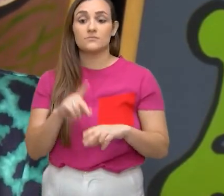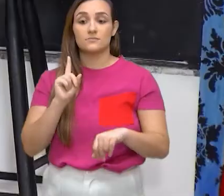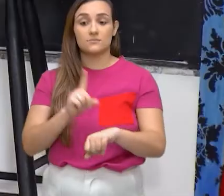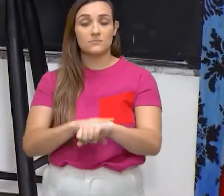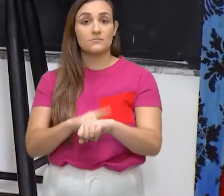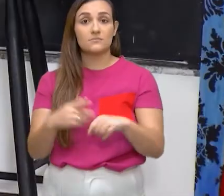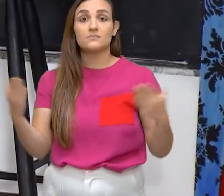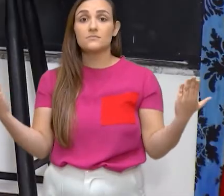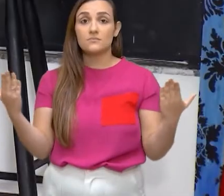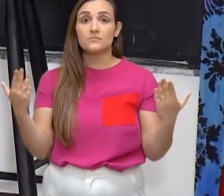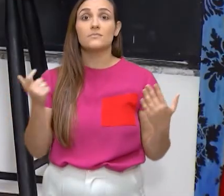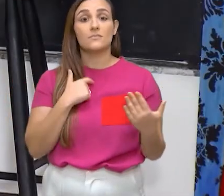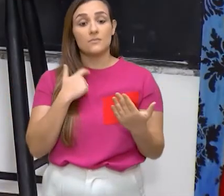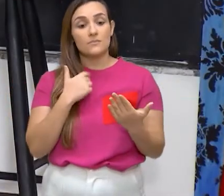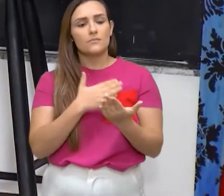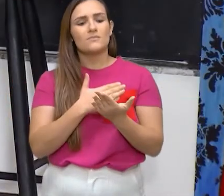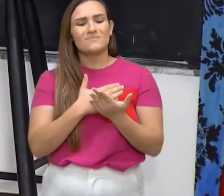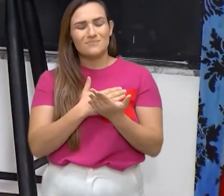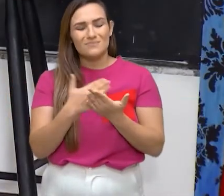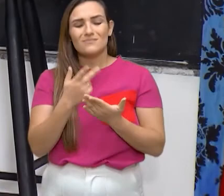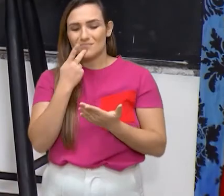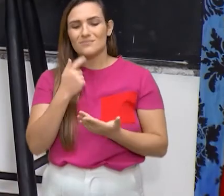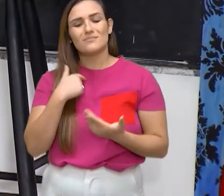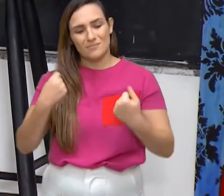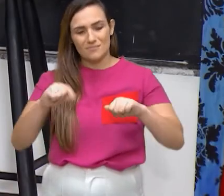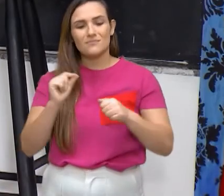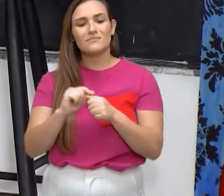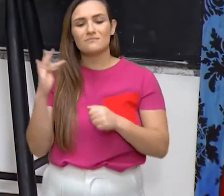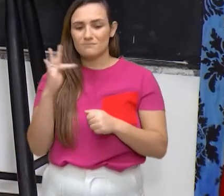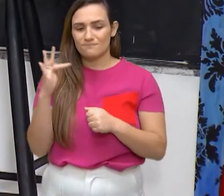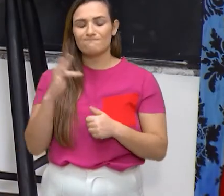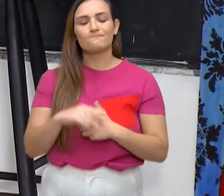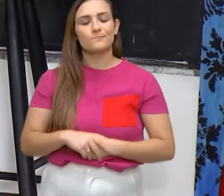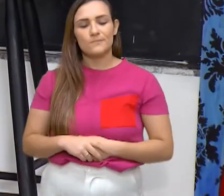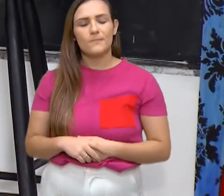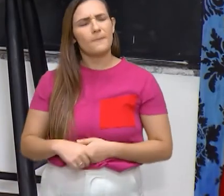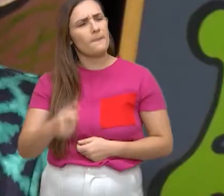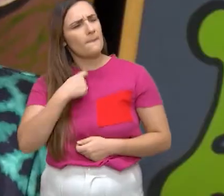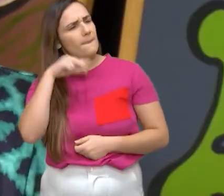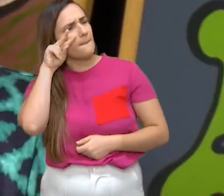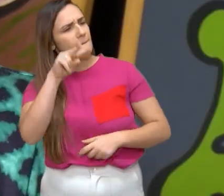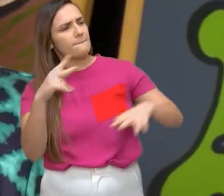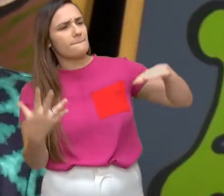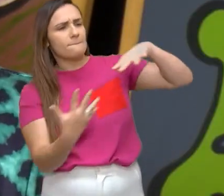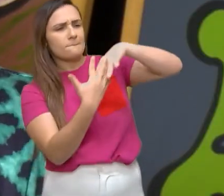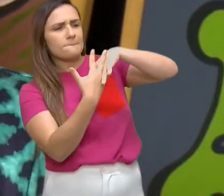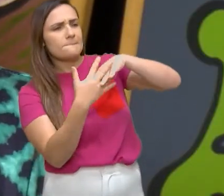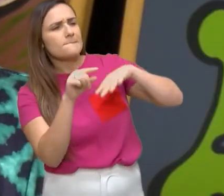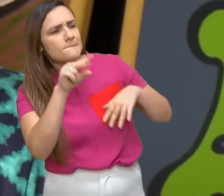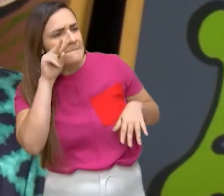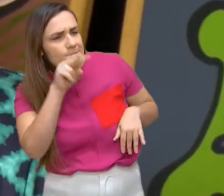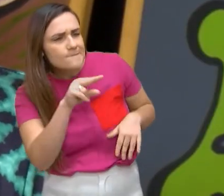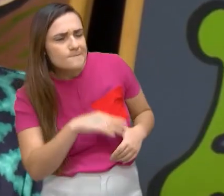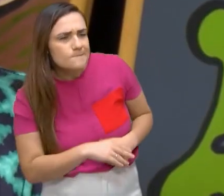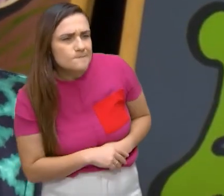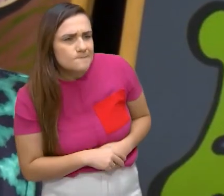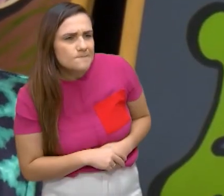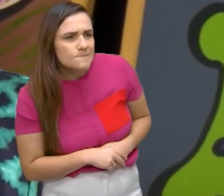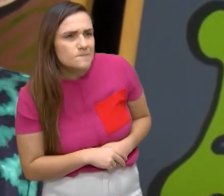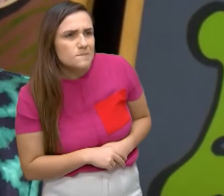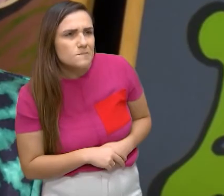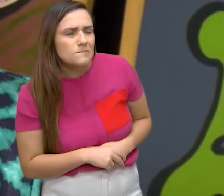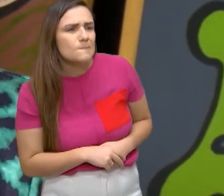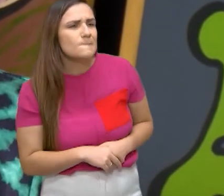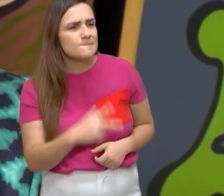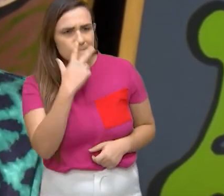né? Nesse período, foi um período que eu senti uma necessidade de fazer uma faculdade. E eu vi um flyerzinho da Universidade Federal